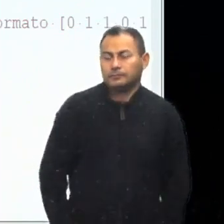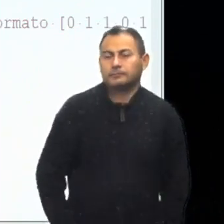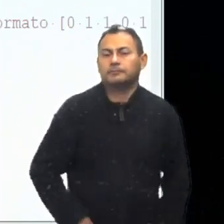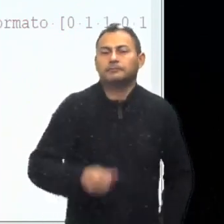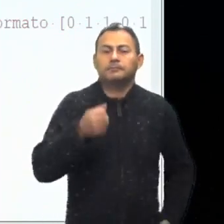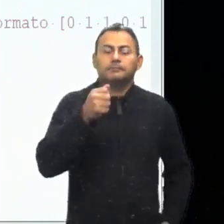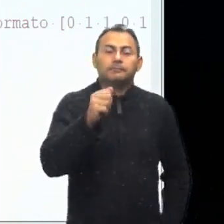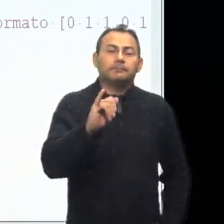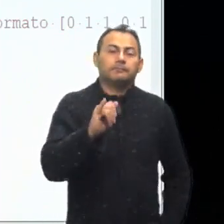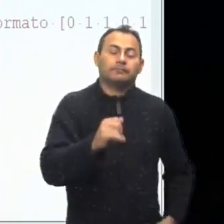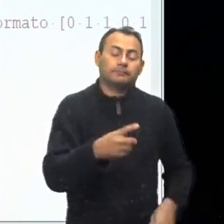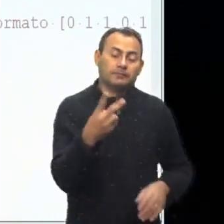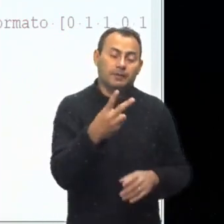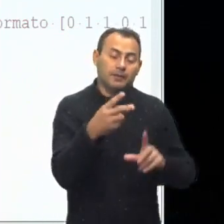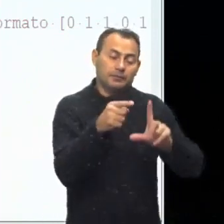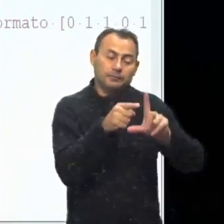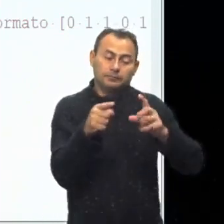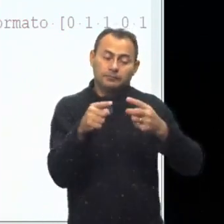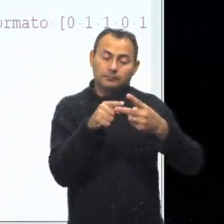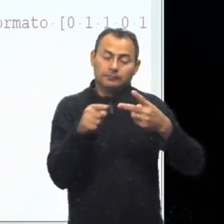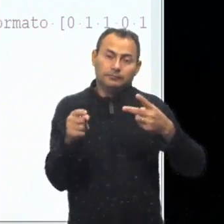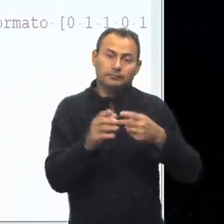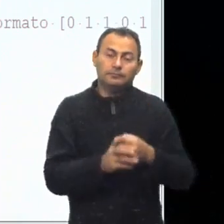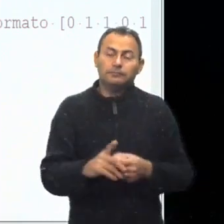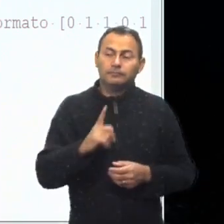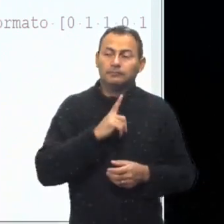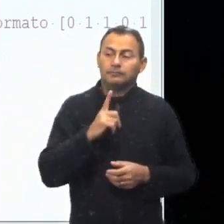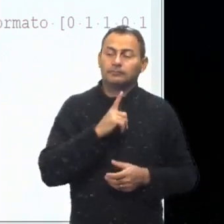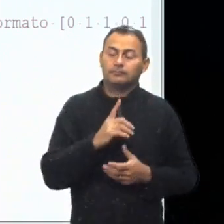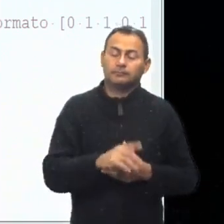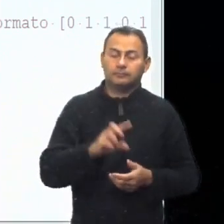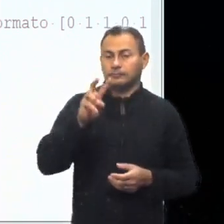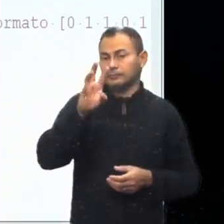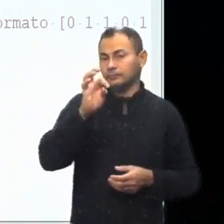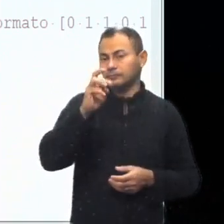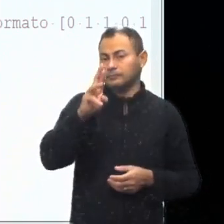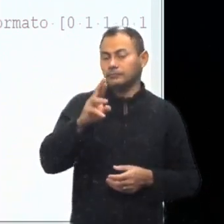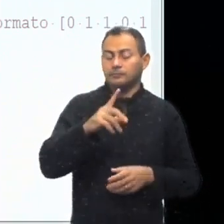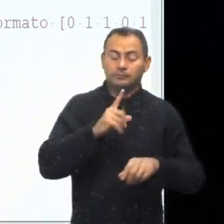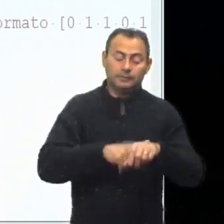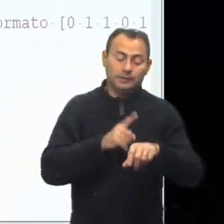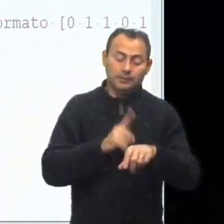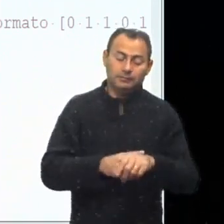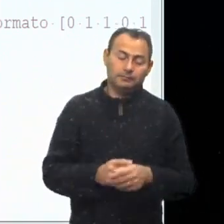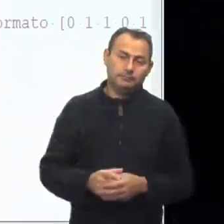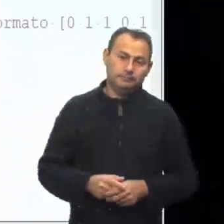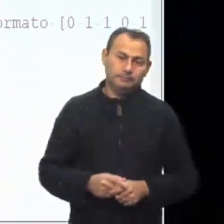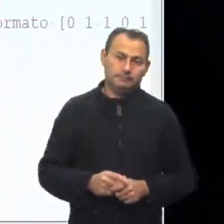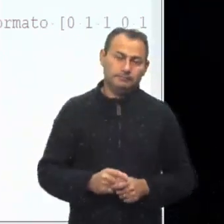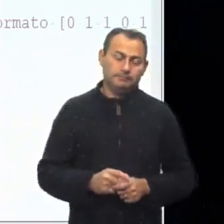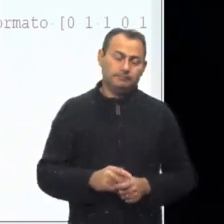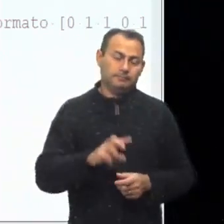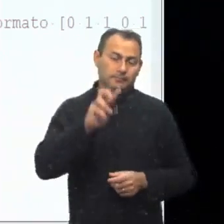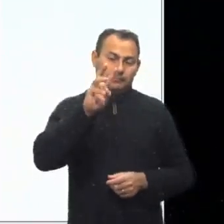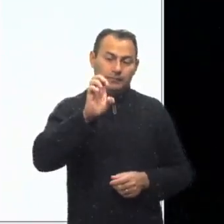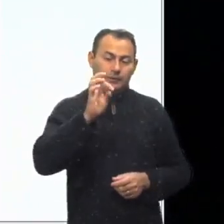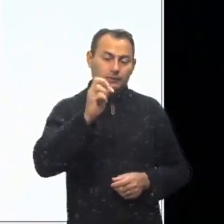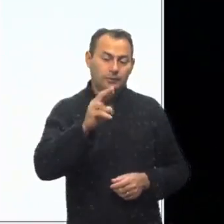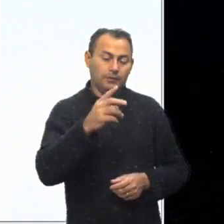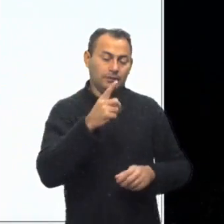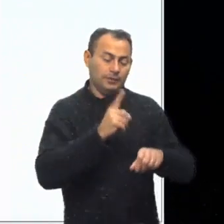Aí, a segunda linha é você definir um vetor de tempo. Esse vetor de